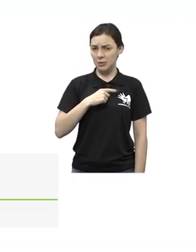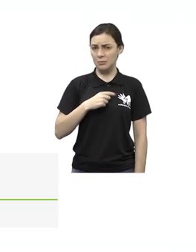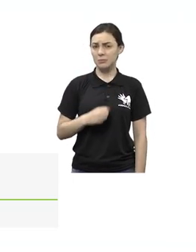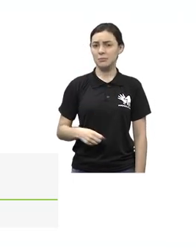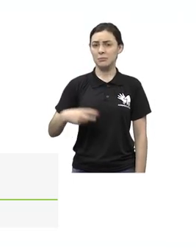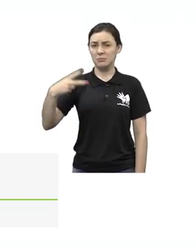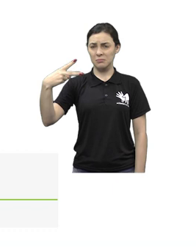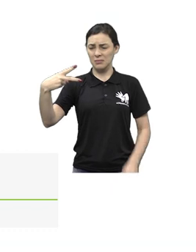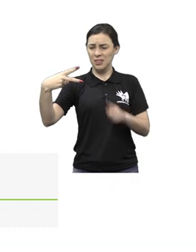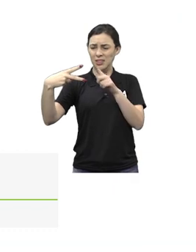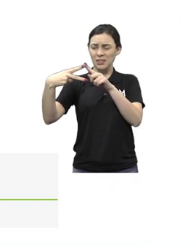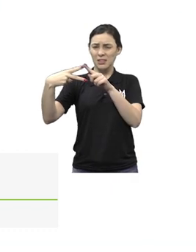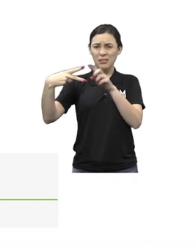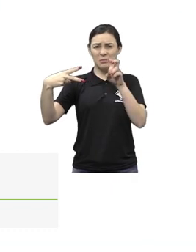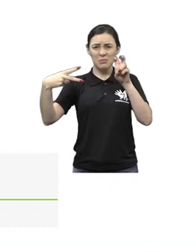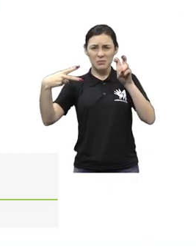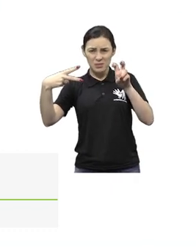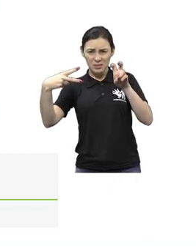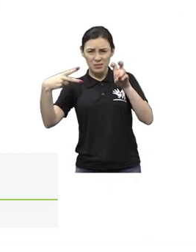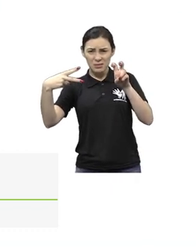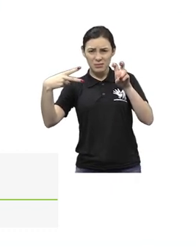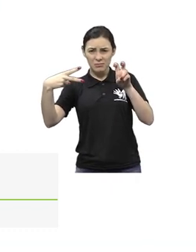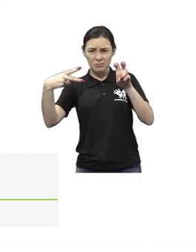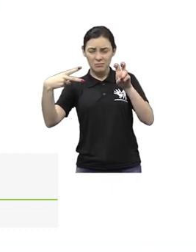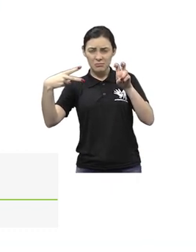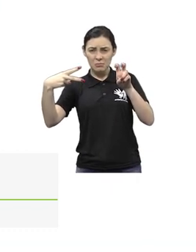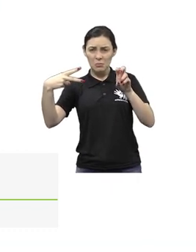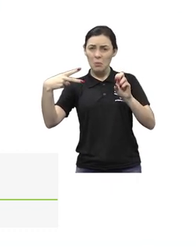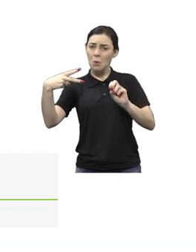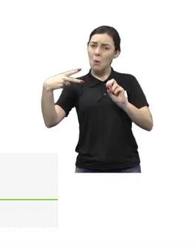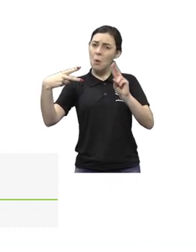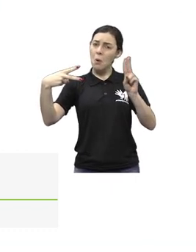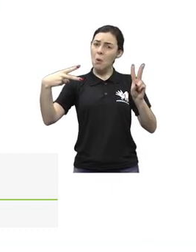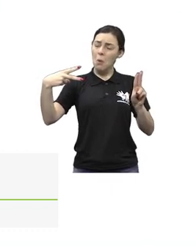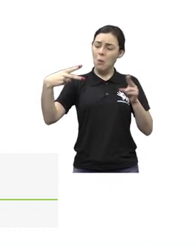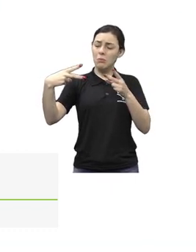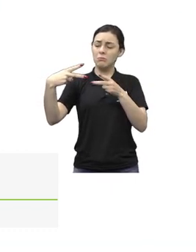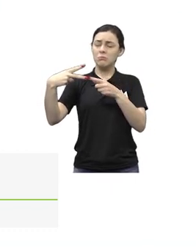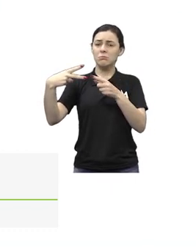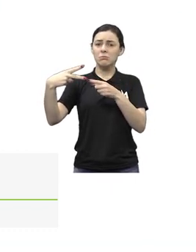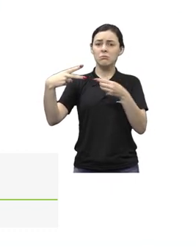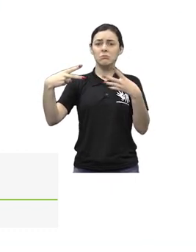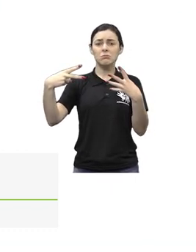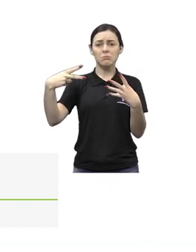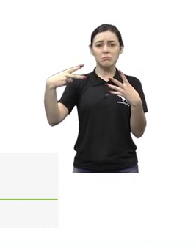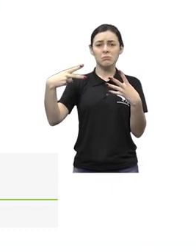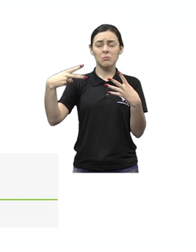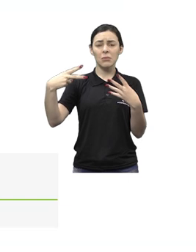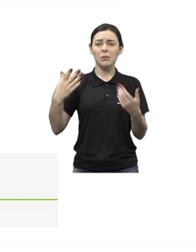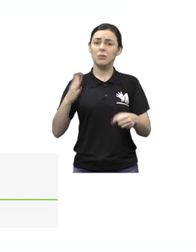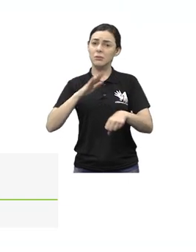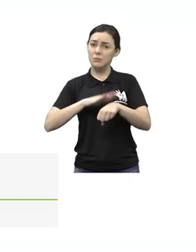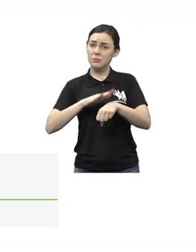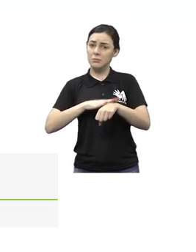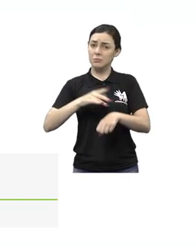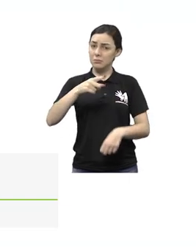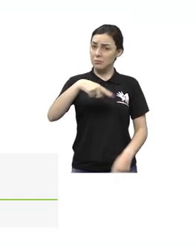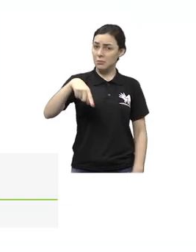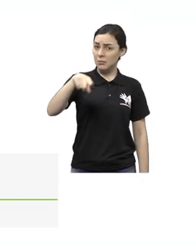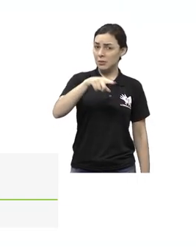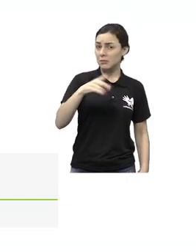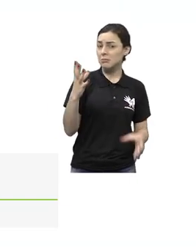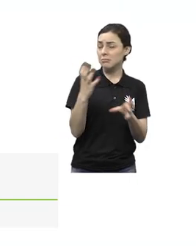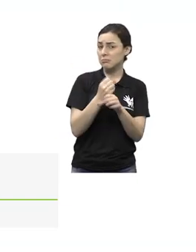essa quantidade de ovos. É o número 5 que representa? Ou é o número 4? Eu vou dar um tempinho